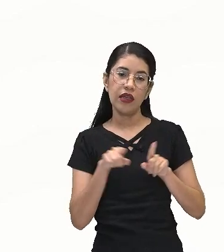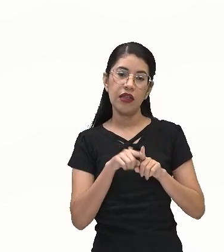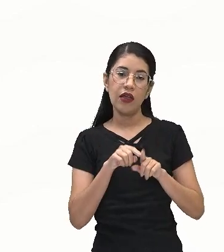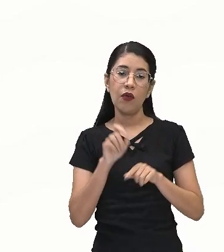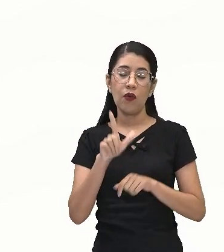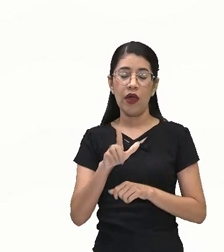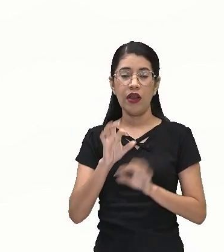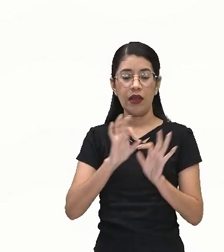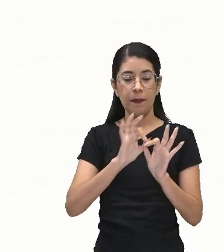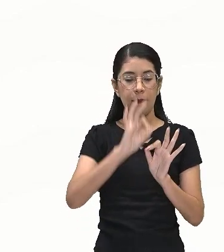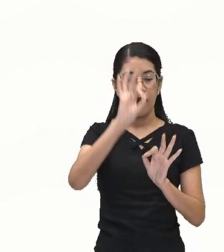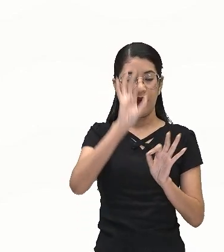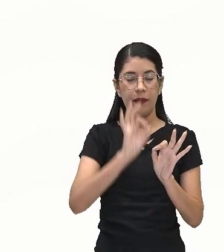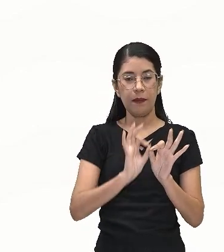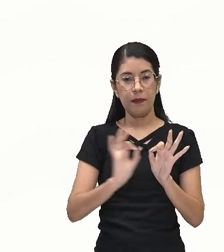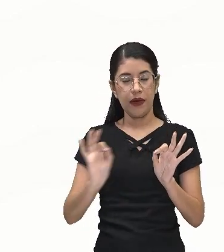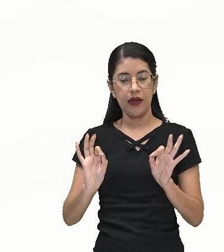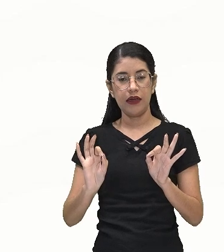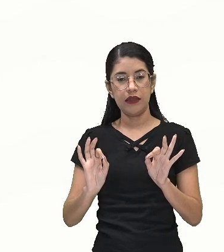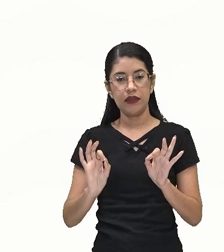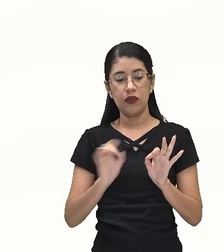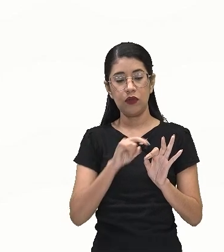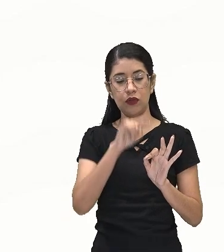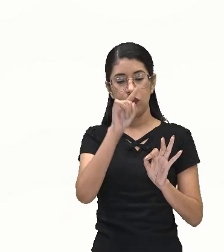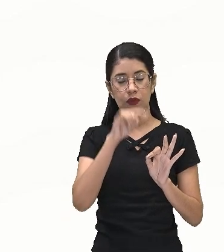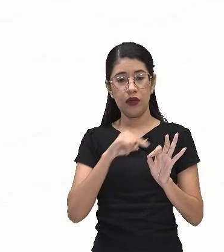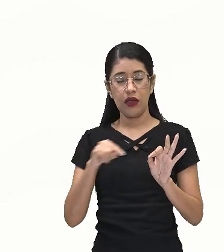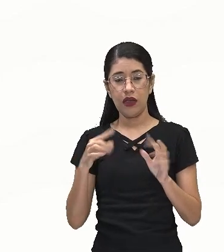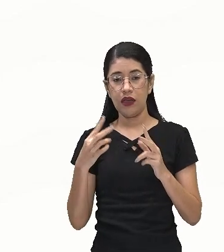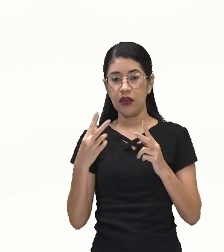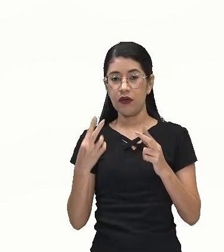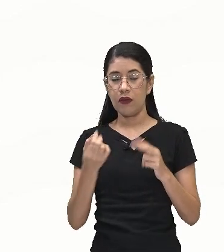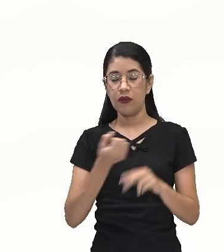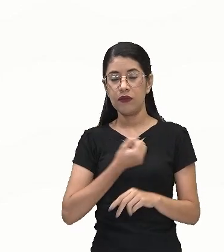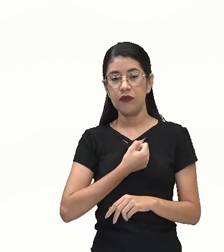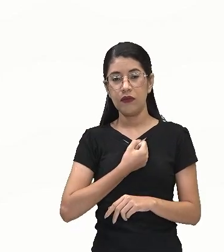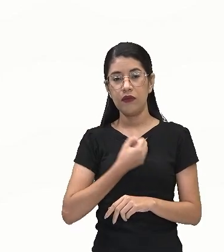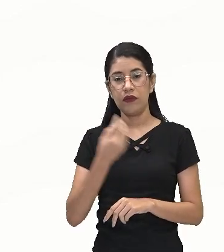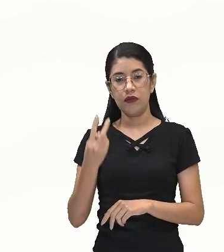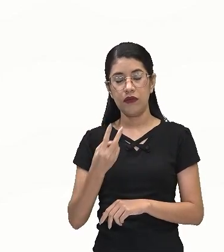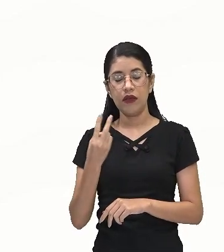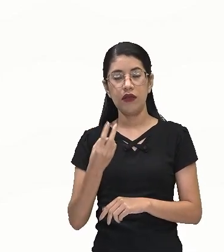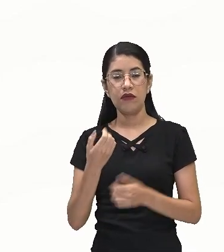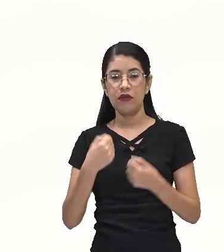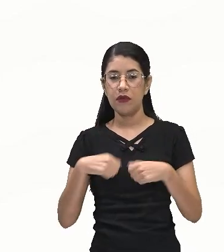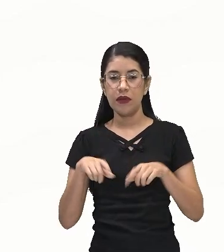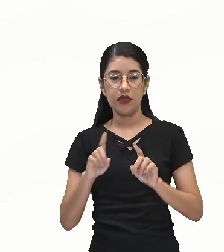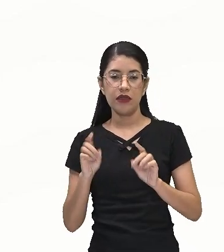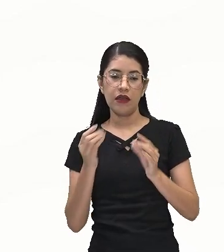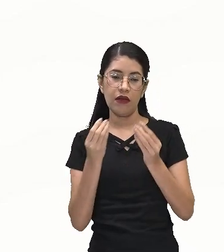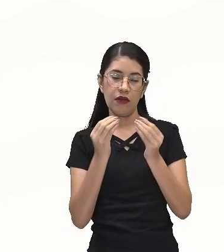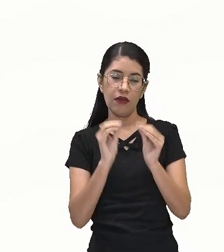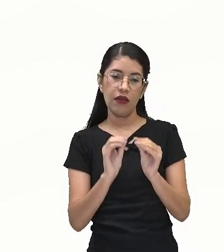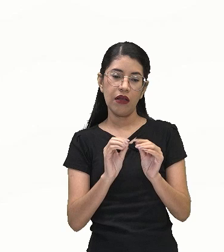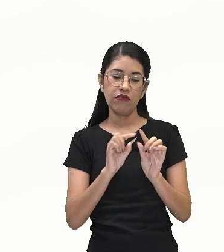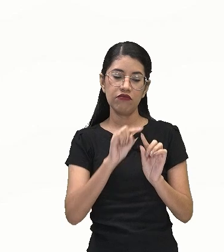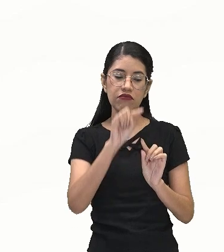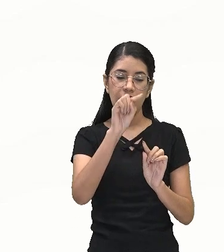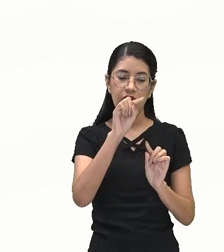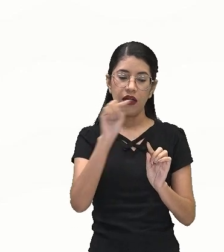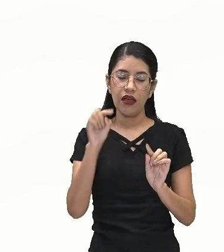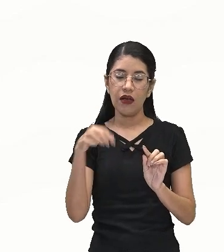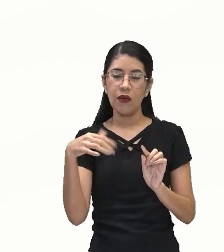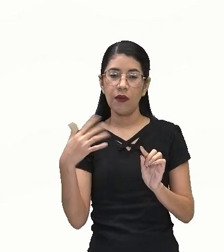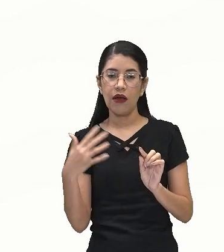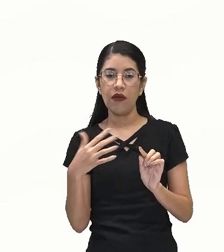lado. Ok? Como todos os lados possuem a mesma medida, eu não preciso especificar ali qual lado seria, já que